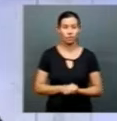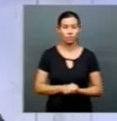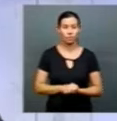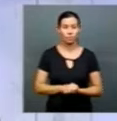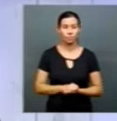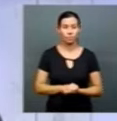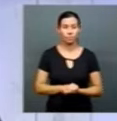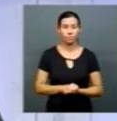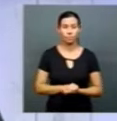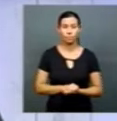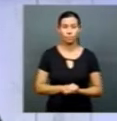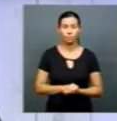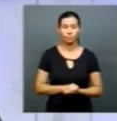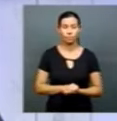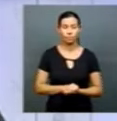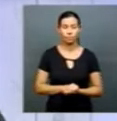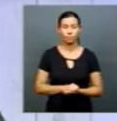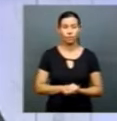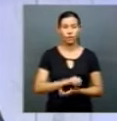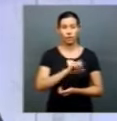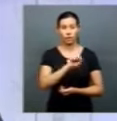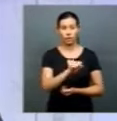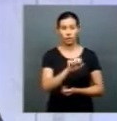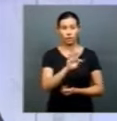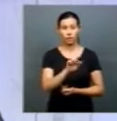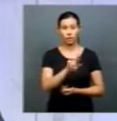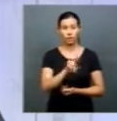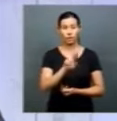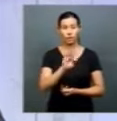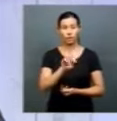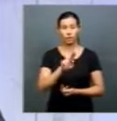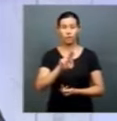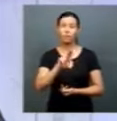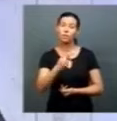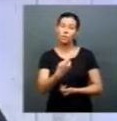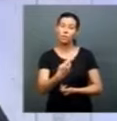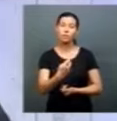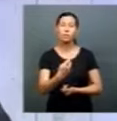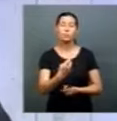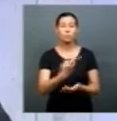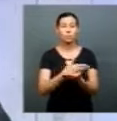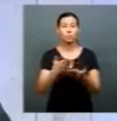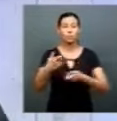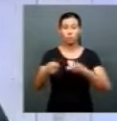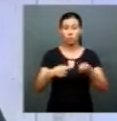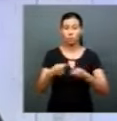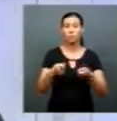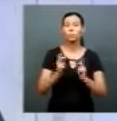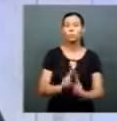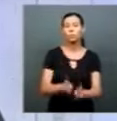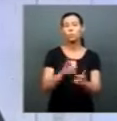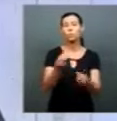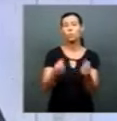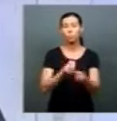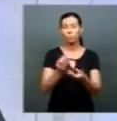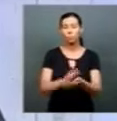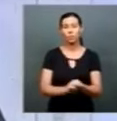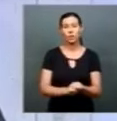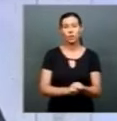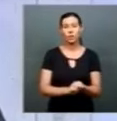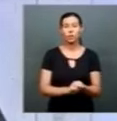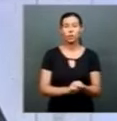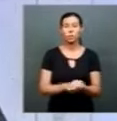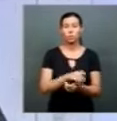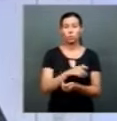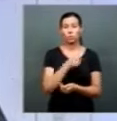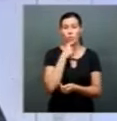O que fazer para que a startup não só consiga entrar no mercado, mas também permanecer nele? Gianfranco